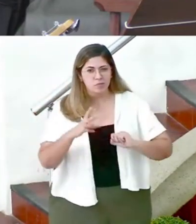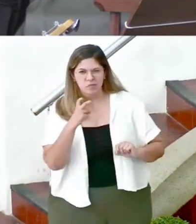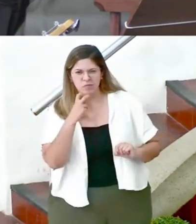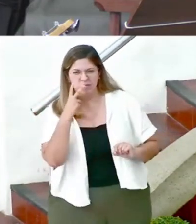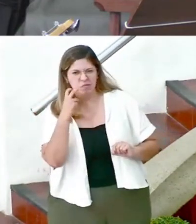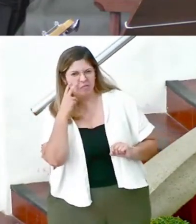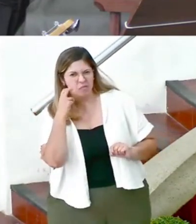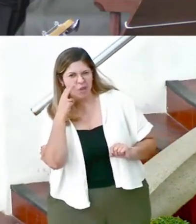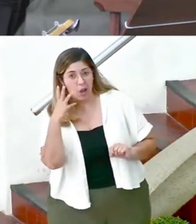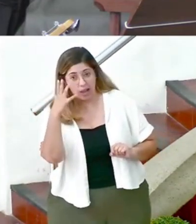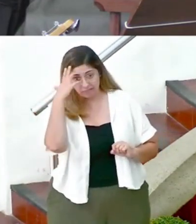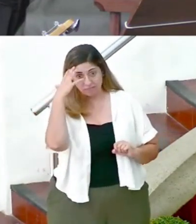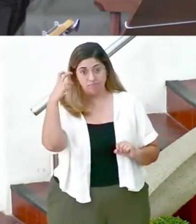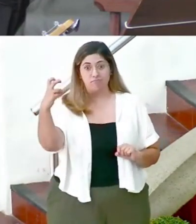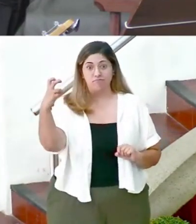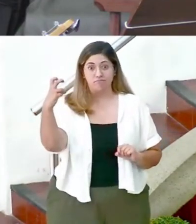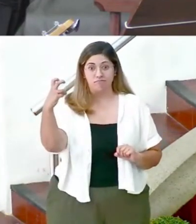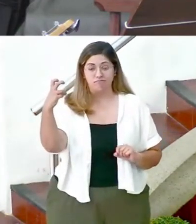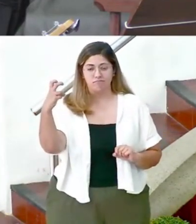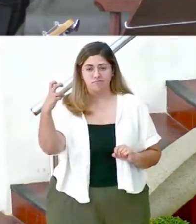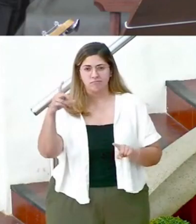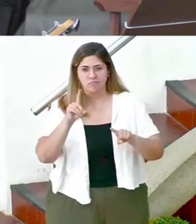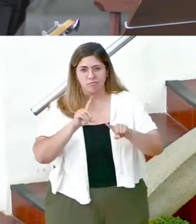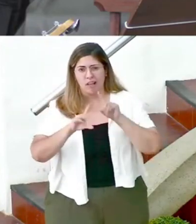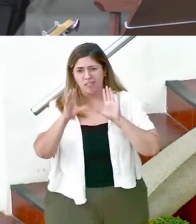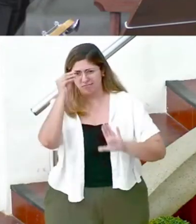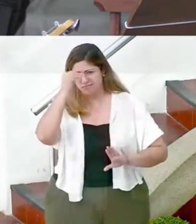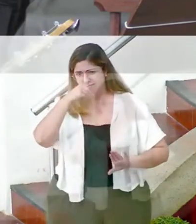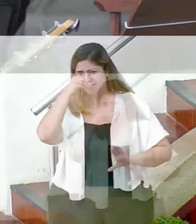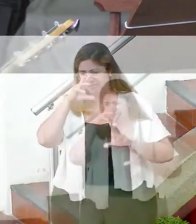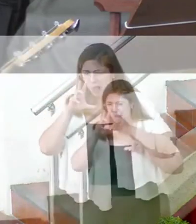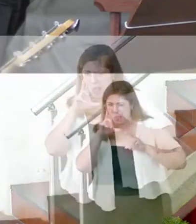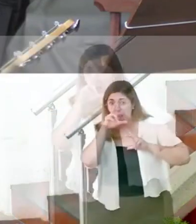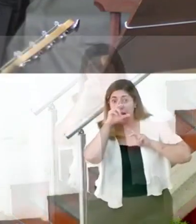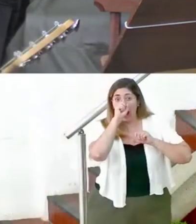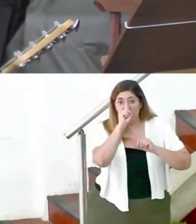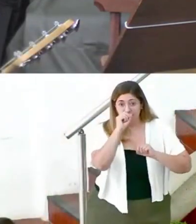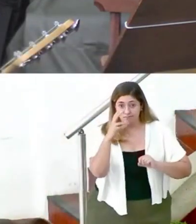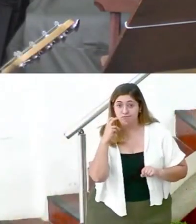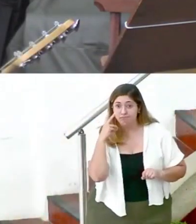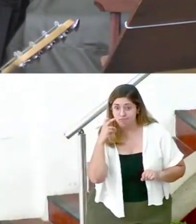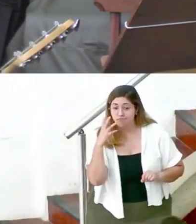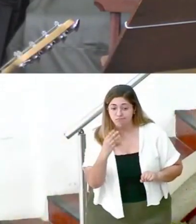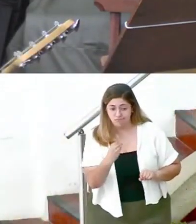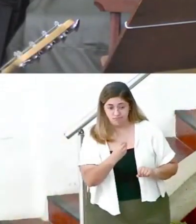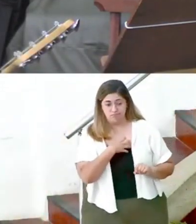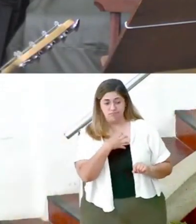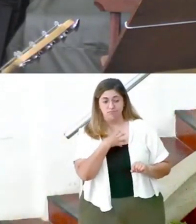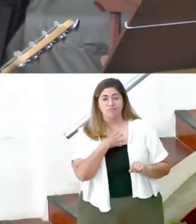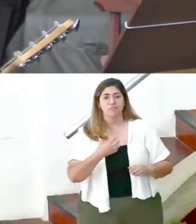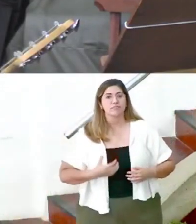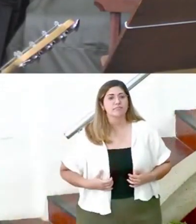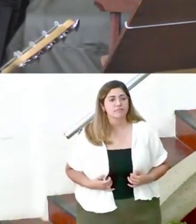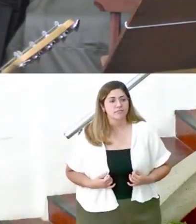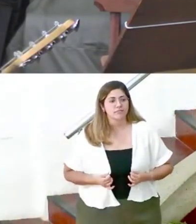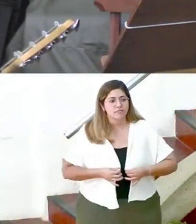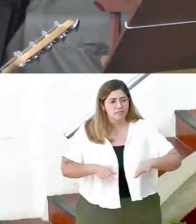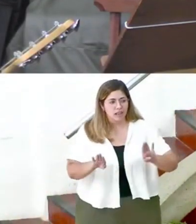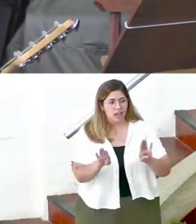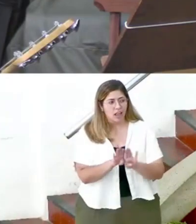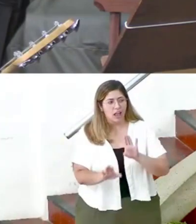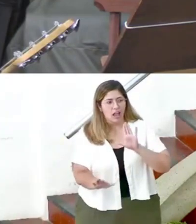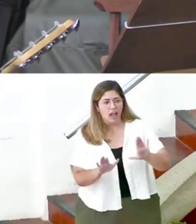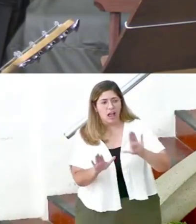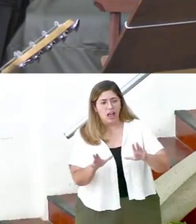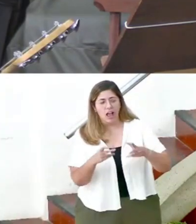fracas do mundo para envergonhar as fortes. E Deus escolheu as coisas humildes do mundo e as desprezadas, e aquelas que